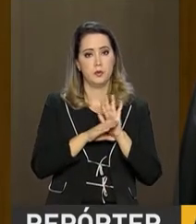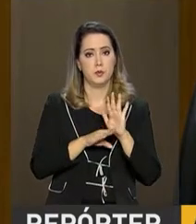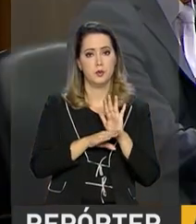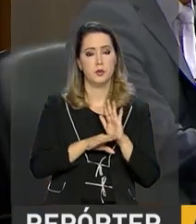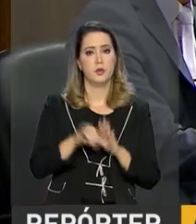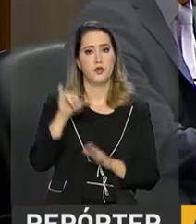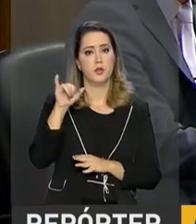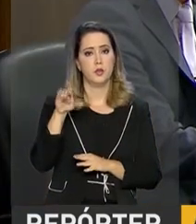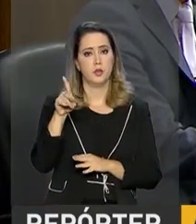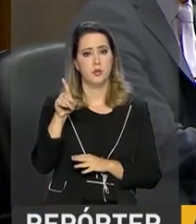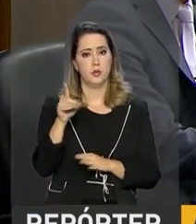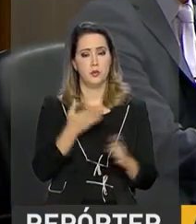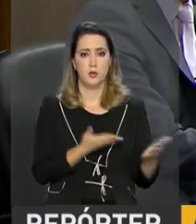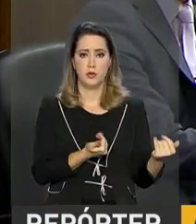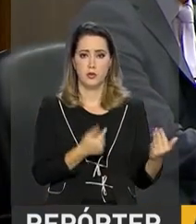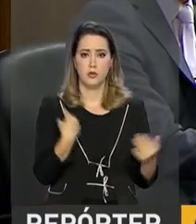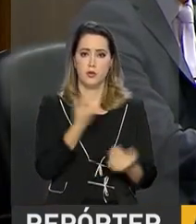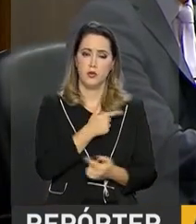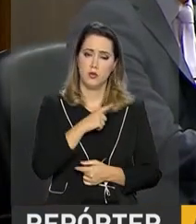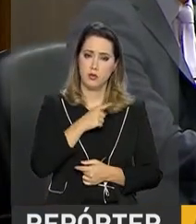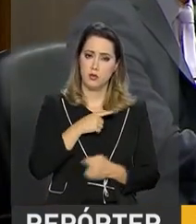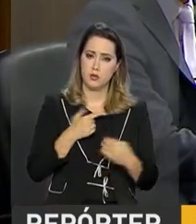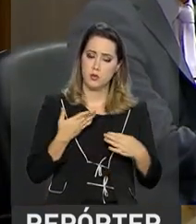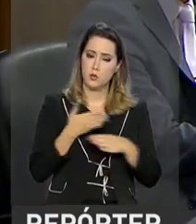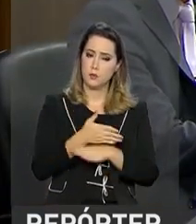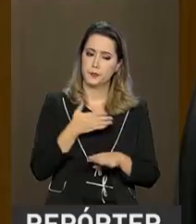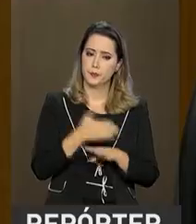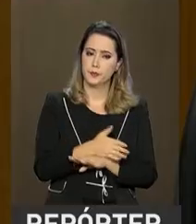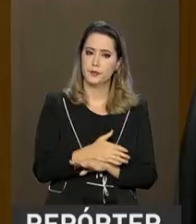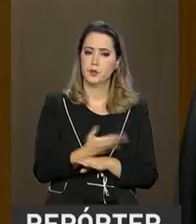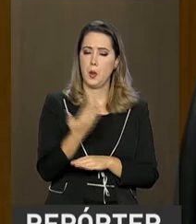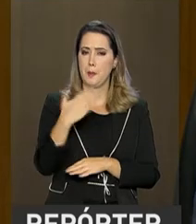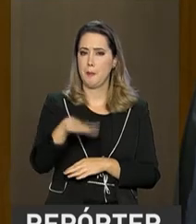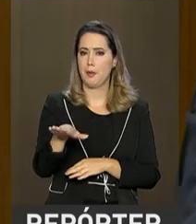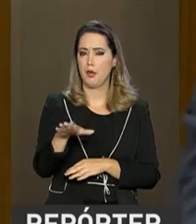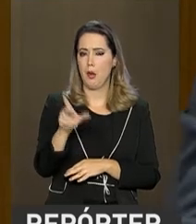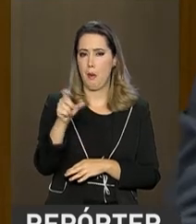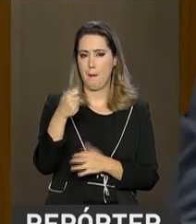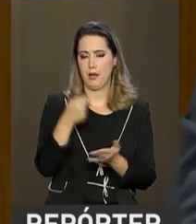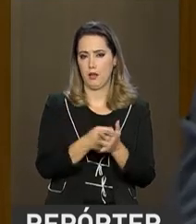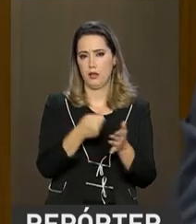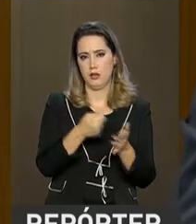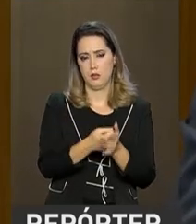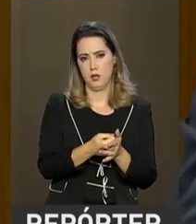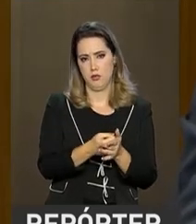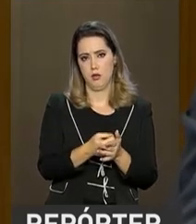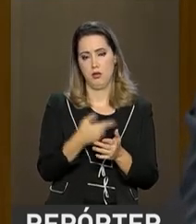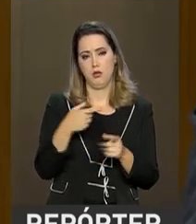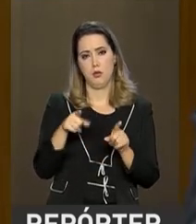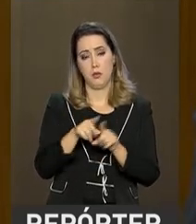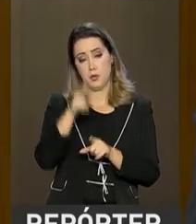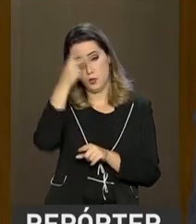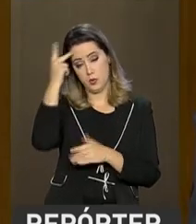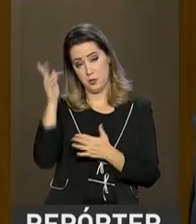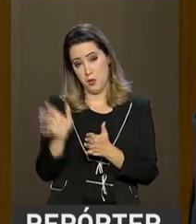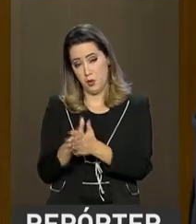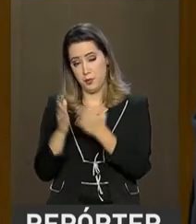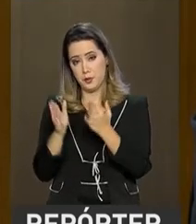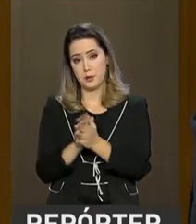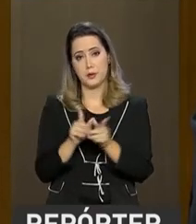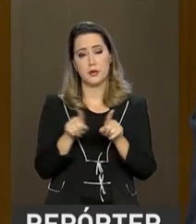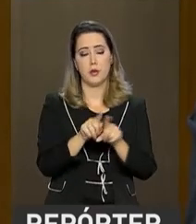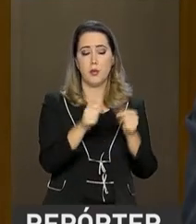temos a garantia de acesso à meia-entrada para jovens de baixa renda no brasil e também a